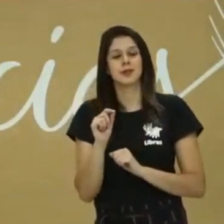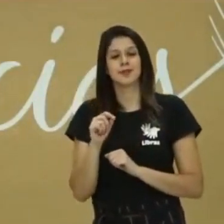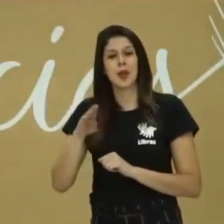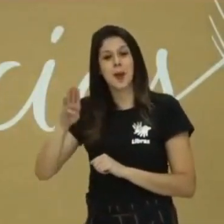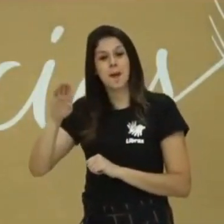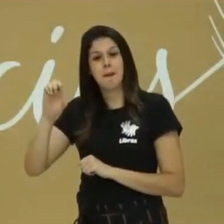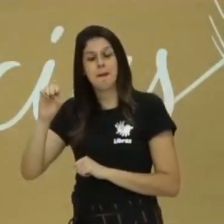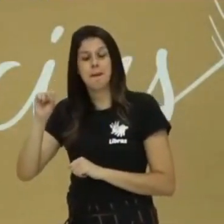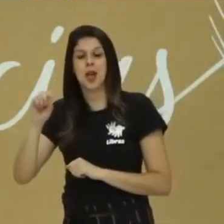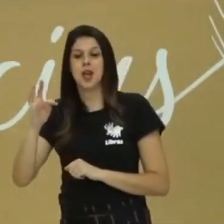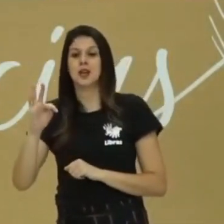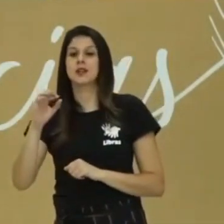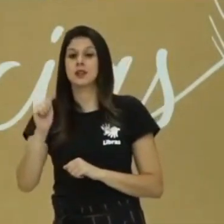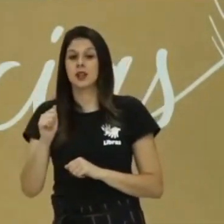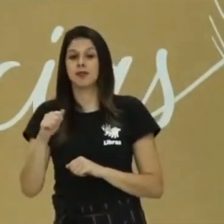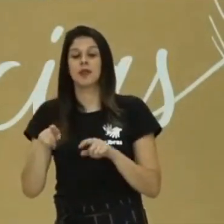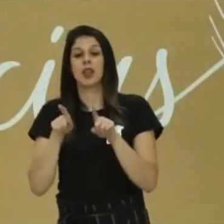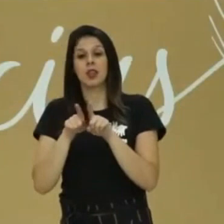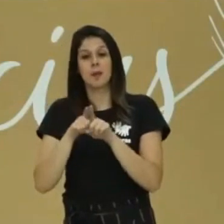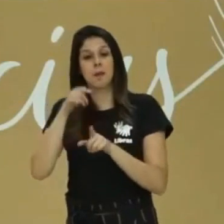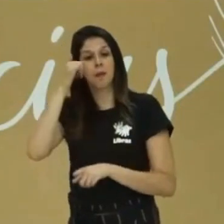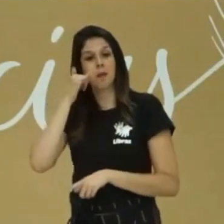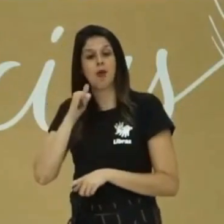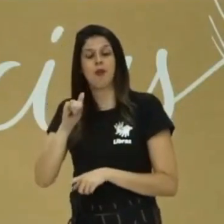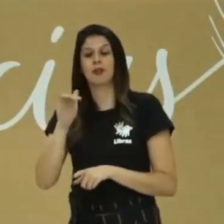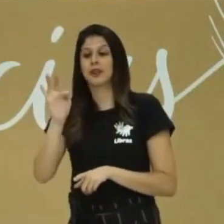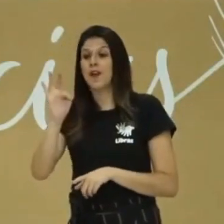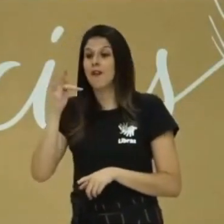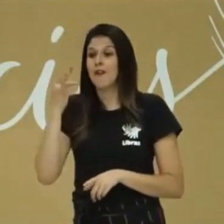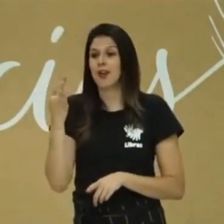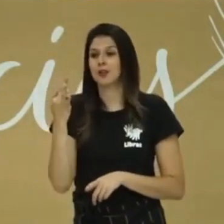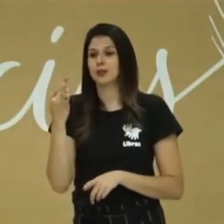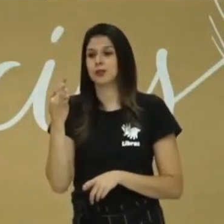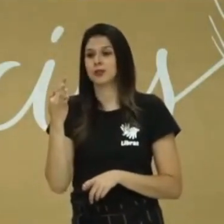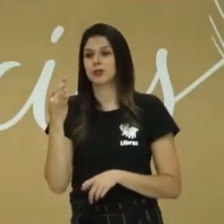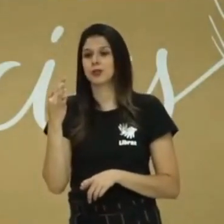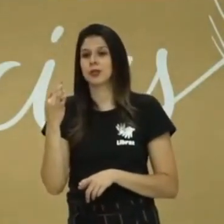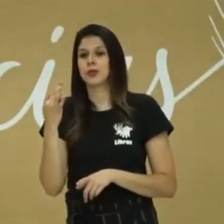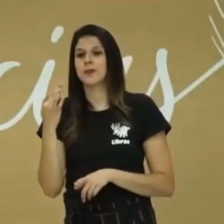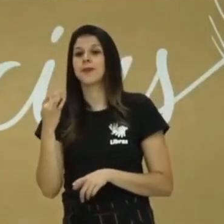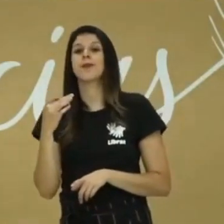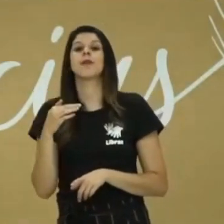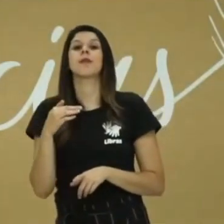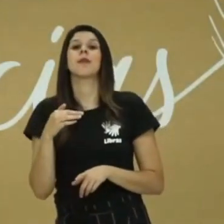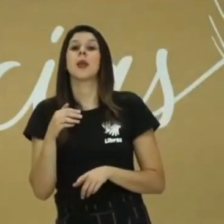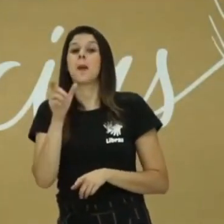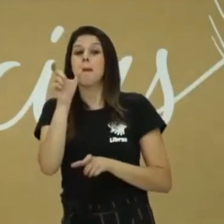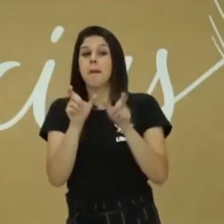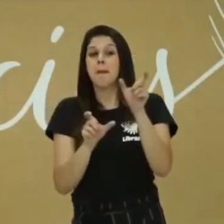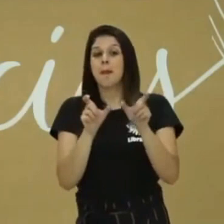besta e falso profeta eo anticristo Eles serão Clones humanos Oi